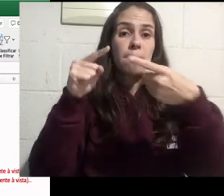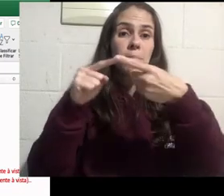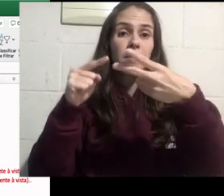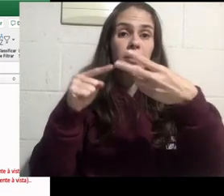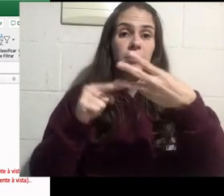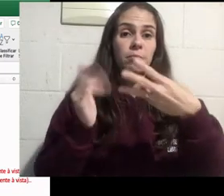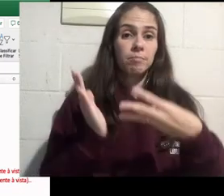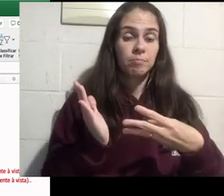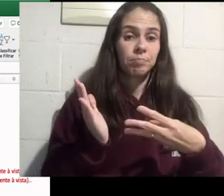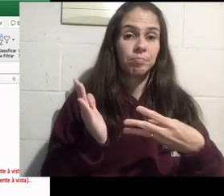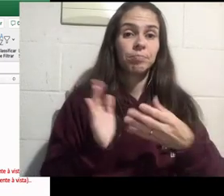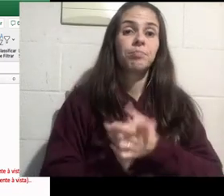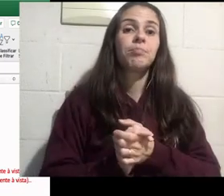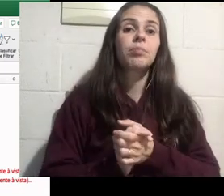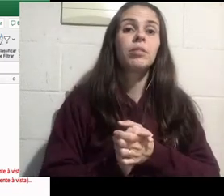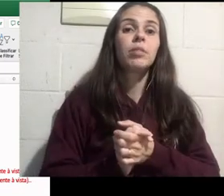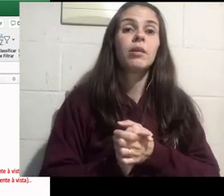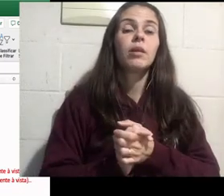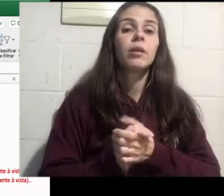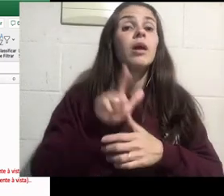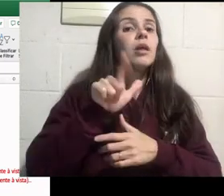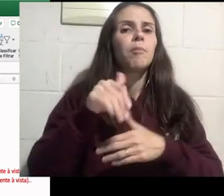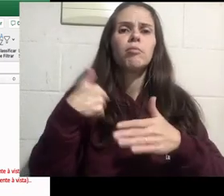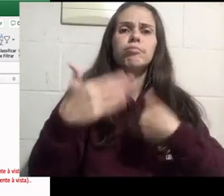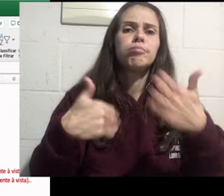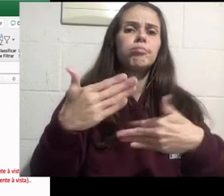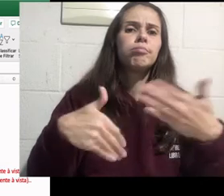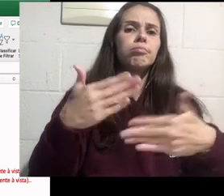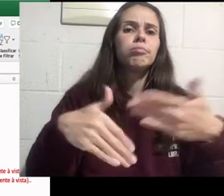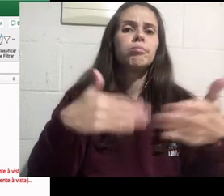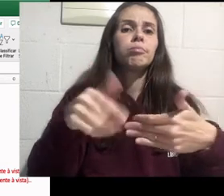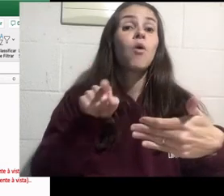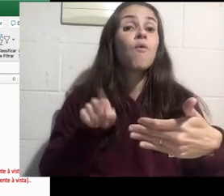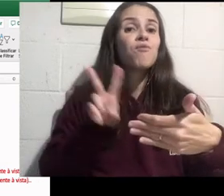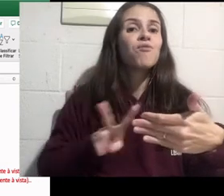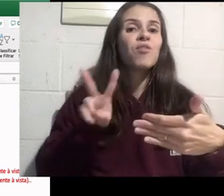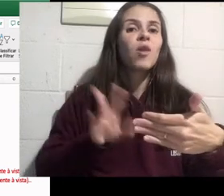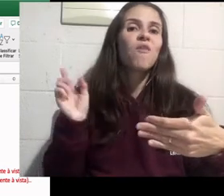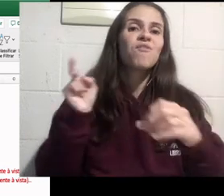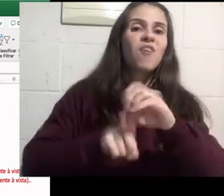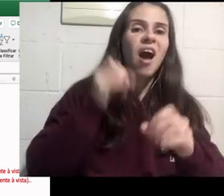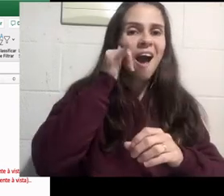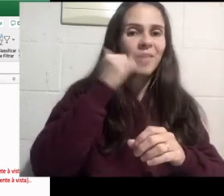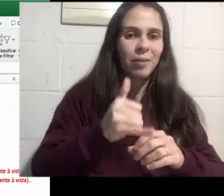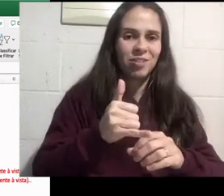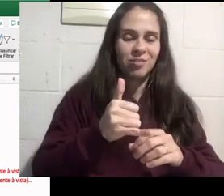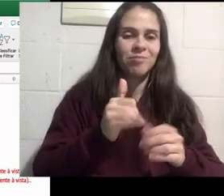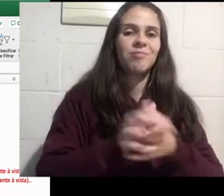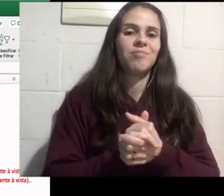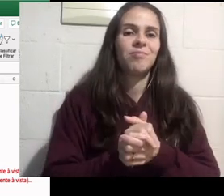3 informações aqui, e à medida que nós avançarmos na elaboração do plano financeiro, esse valor ele vai vir automaticamente